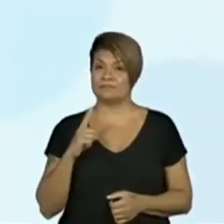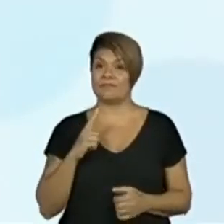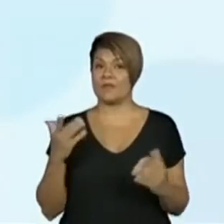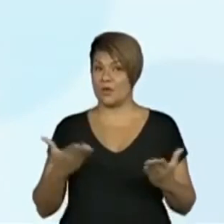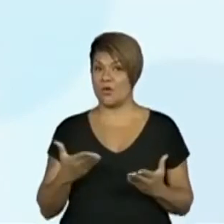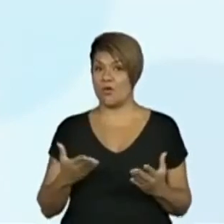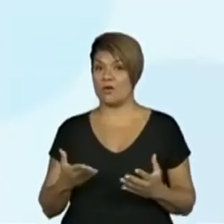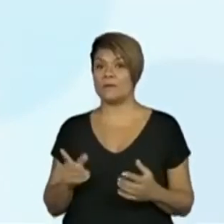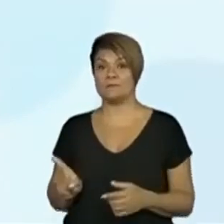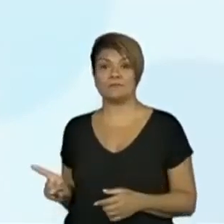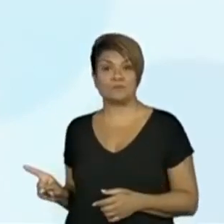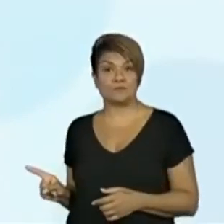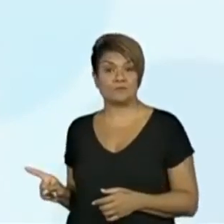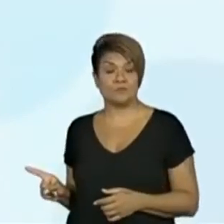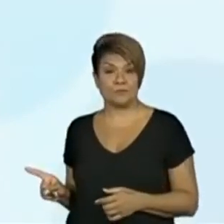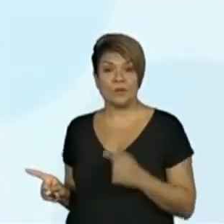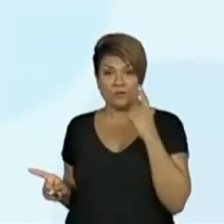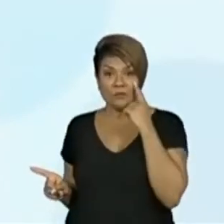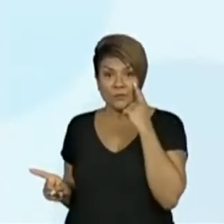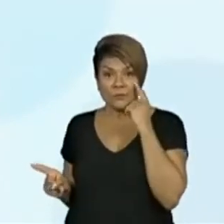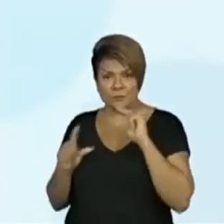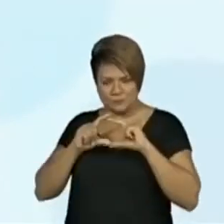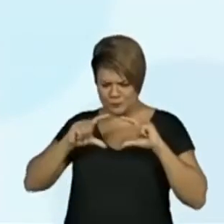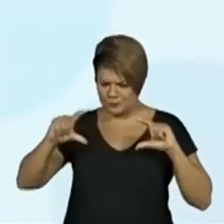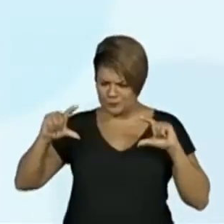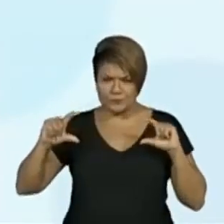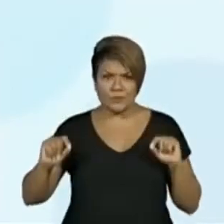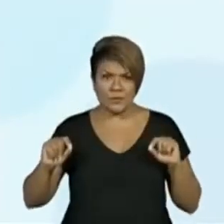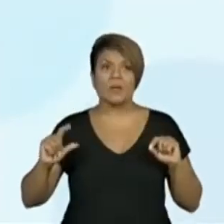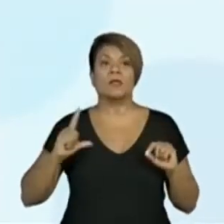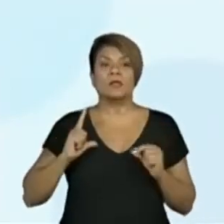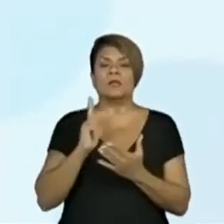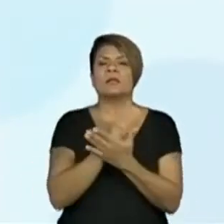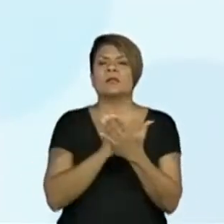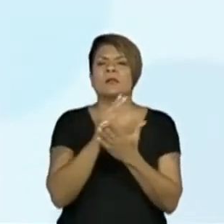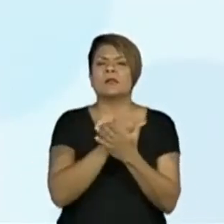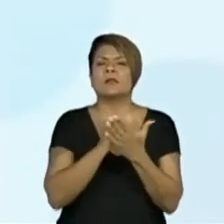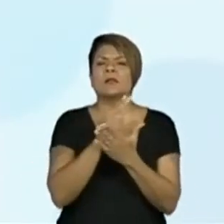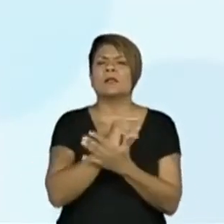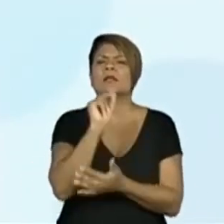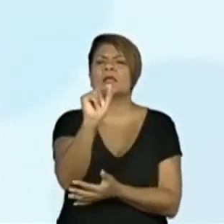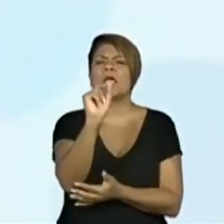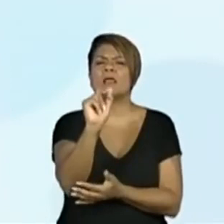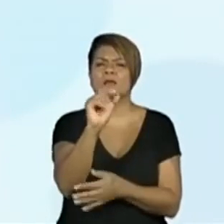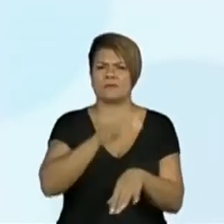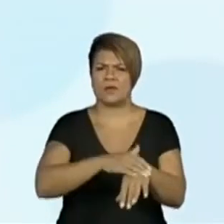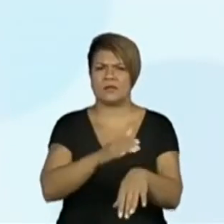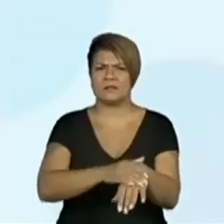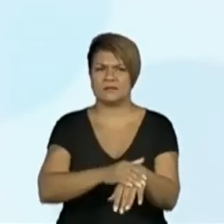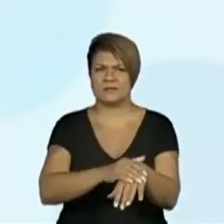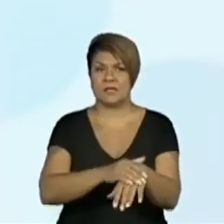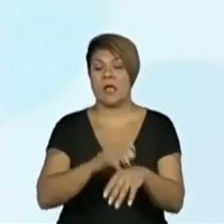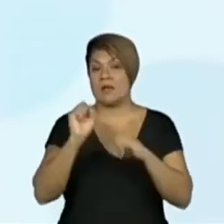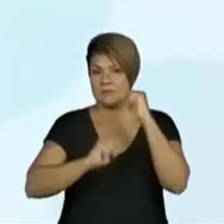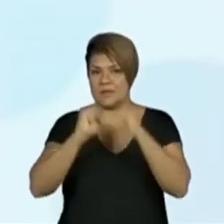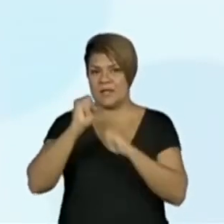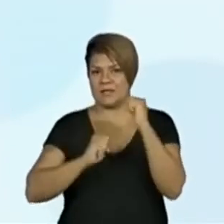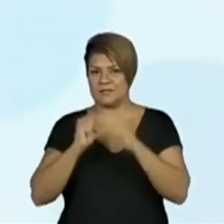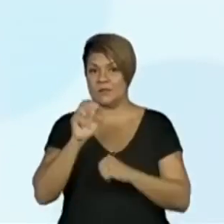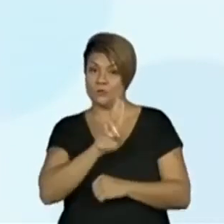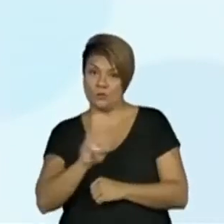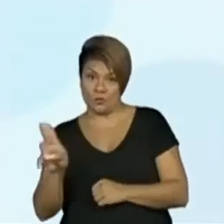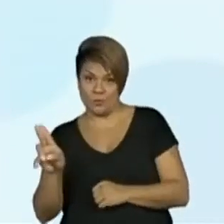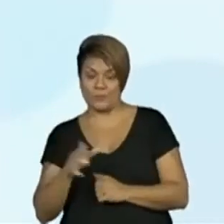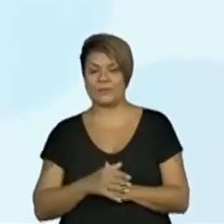agora outro detalhe, as ilustrações, ó. Ilustrações, Pixabay e Get Images, ou